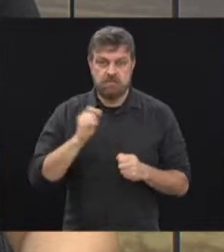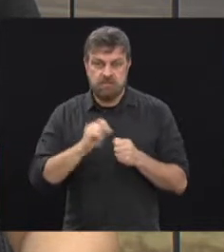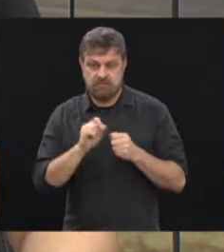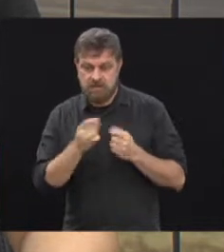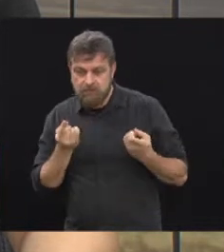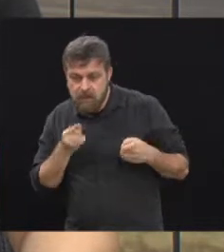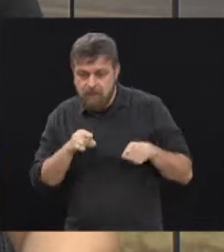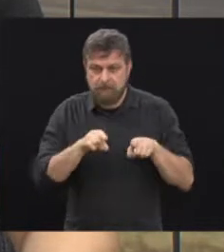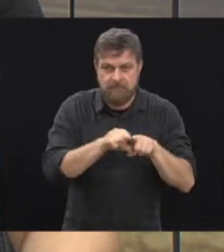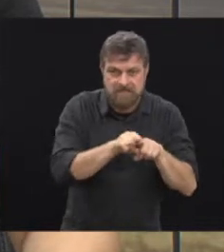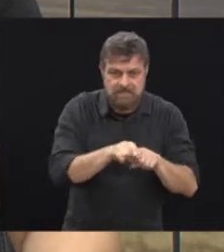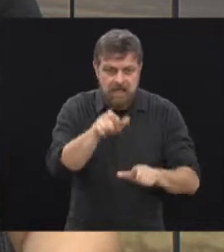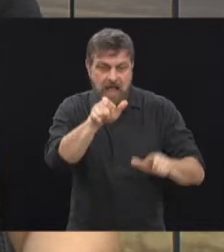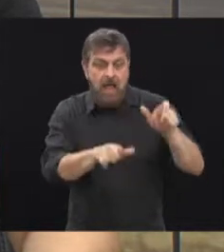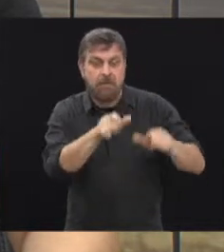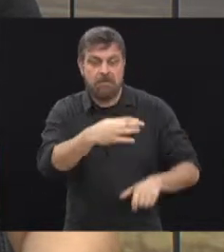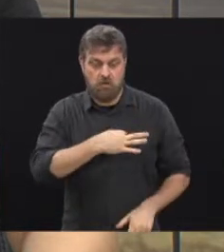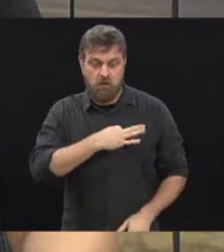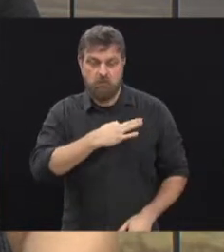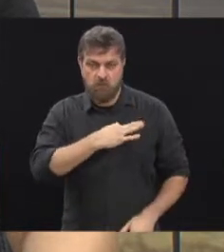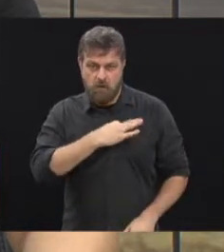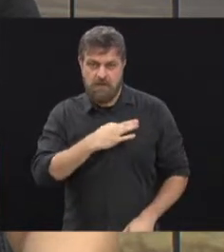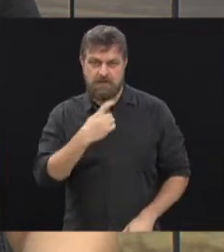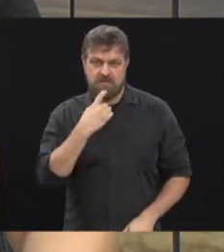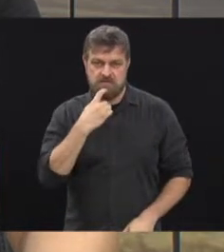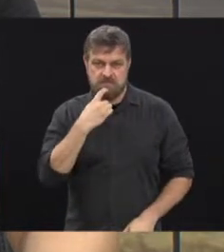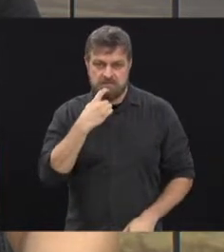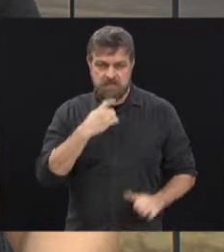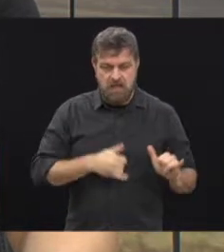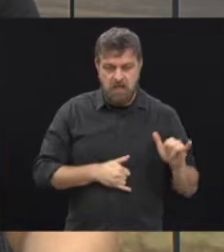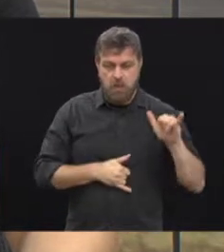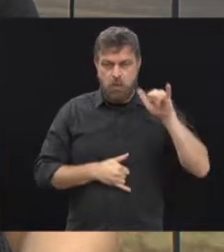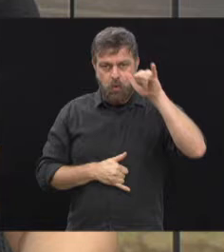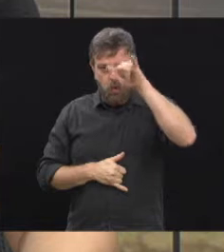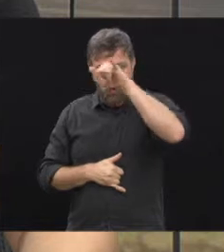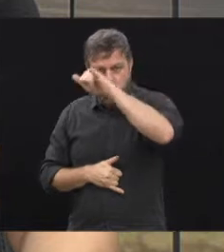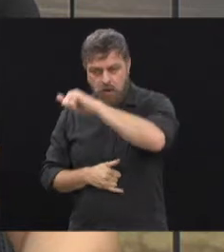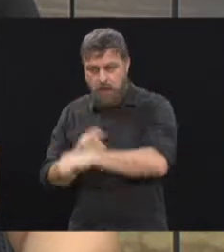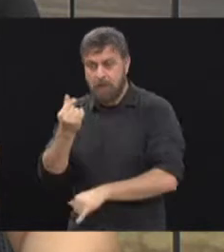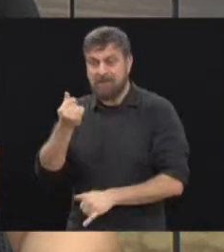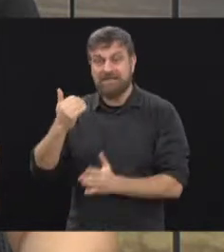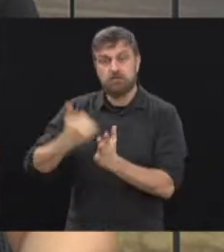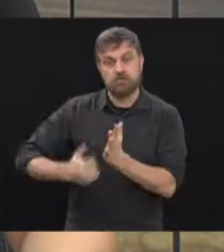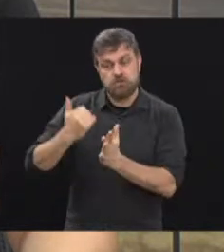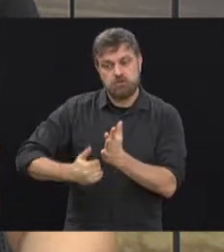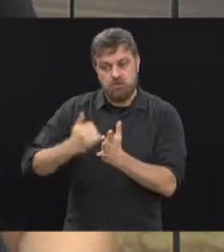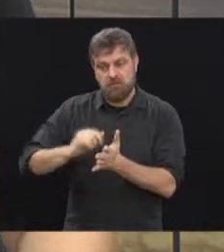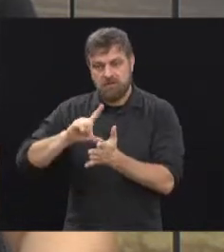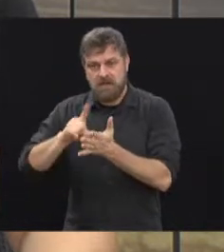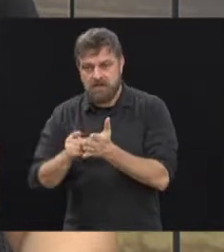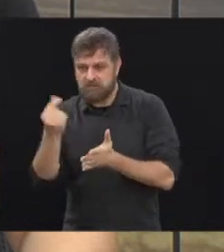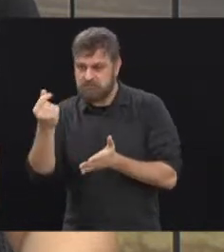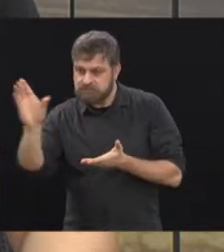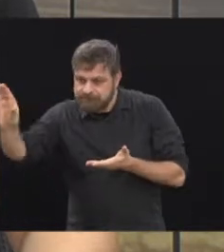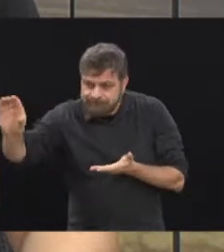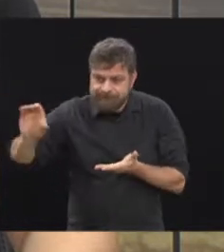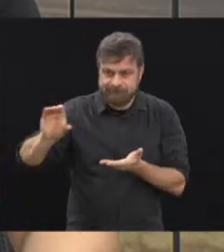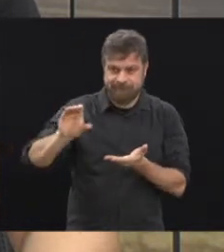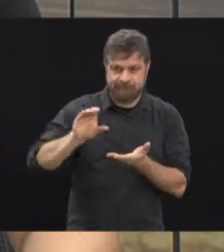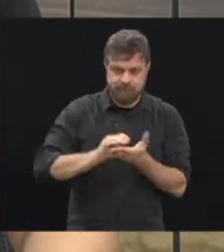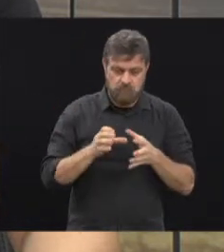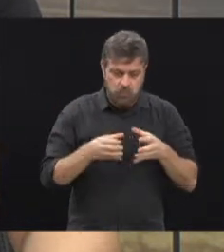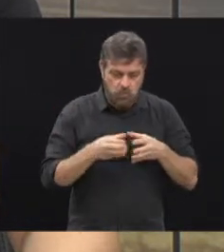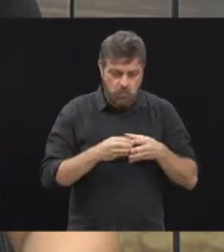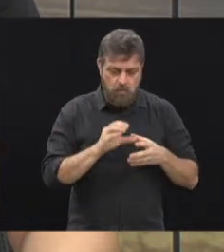faça uma parceria com os voluntários daqui para que vão viajar com desconto e os retornos da viagem, os lucros, possam ser compartilhados para a